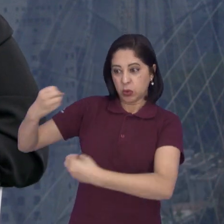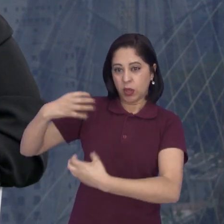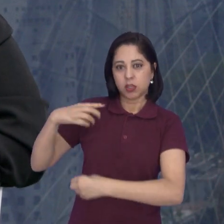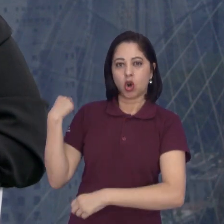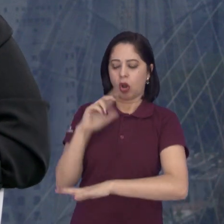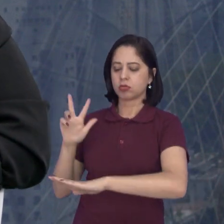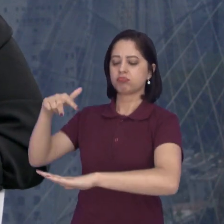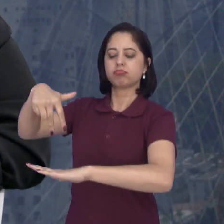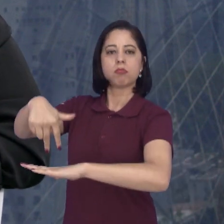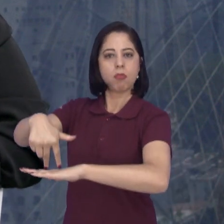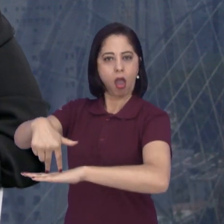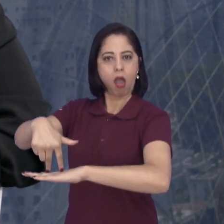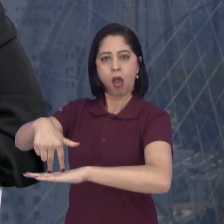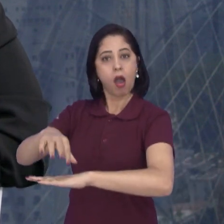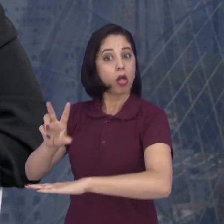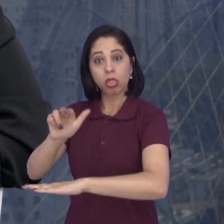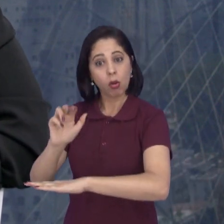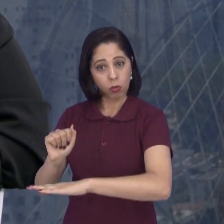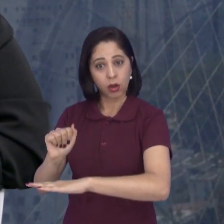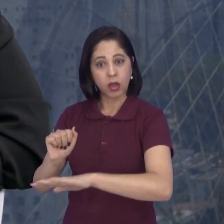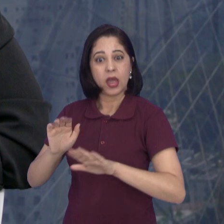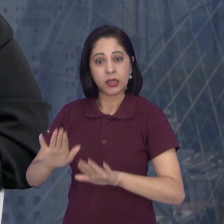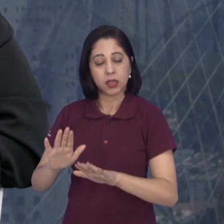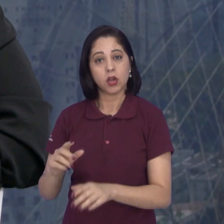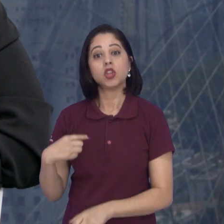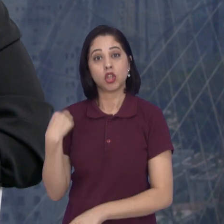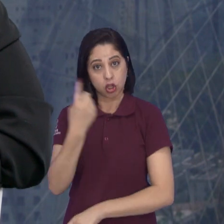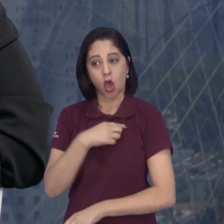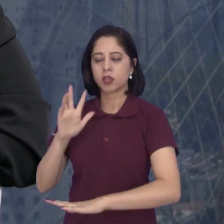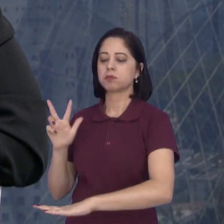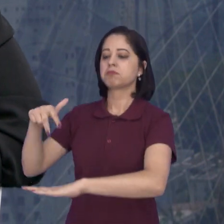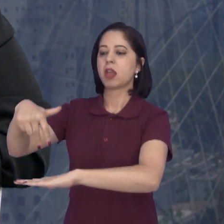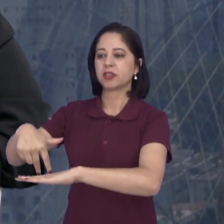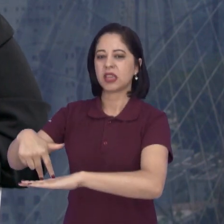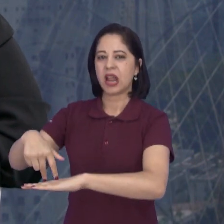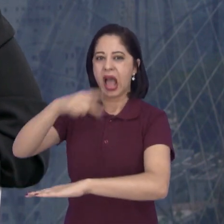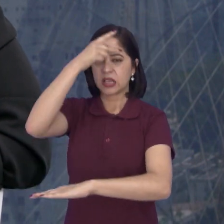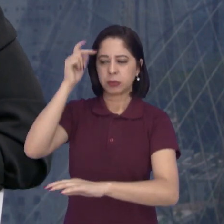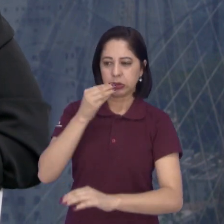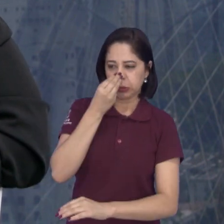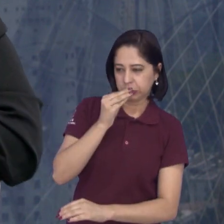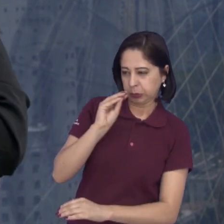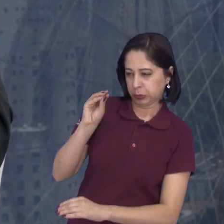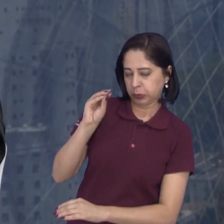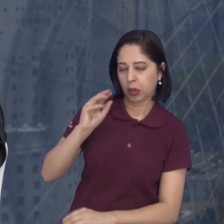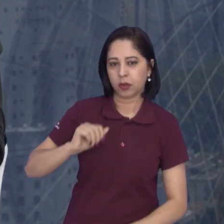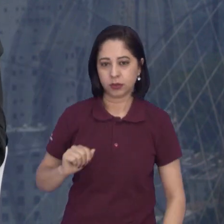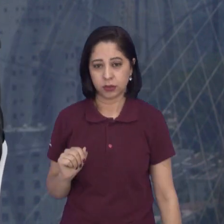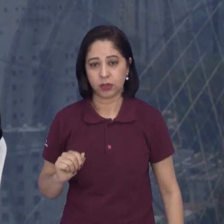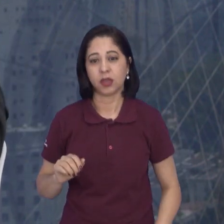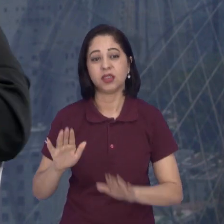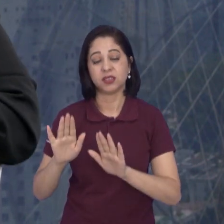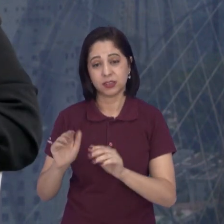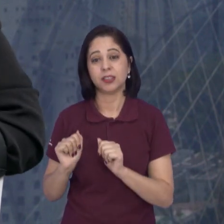para protagonizar, inclusive toda vez que assim o fazemos, incomodamos, né? Então, assim, a gente vê que por